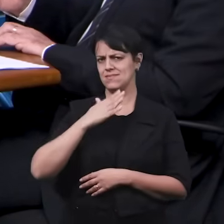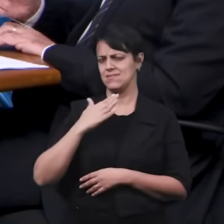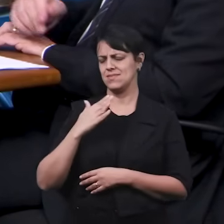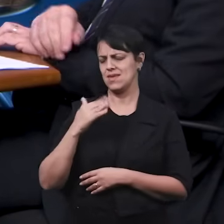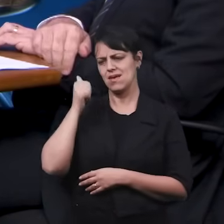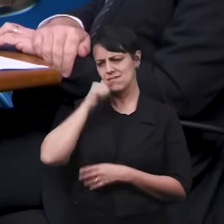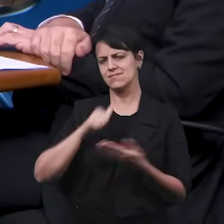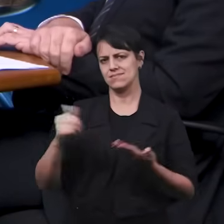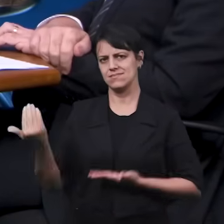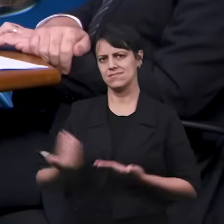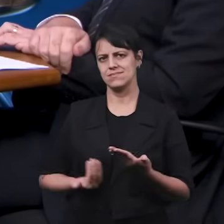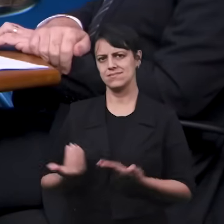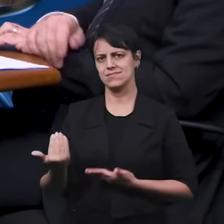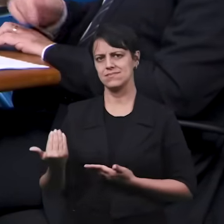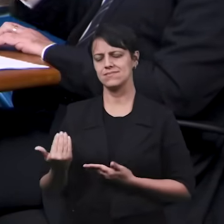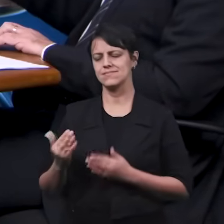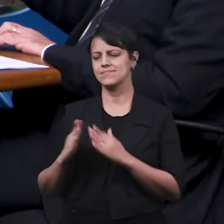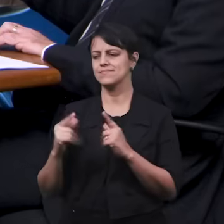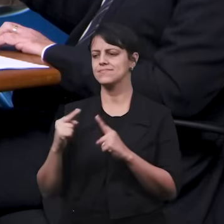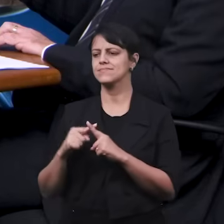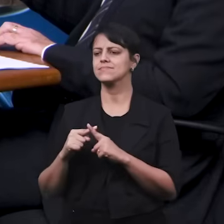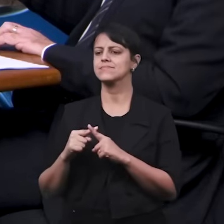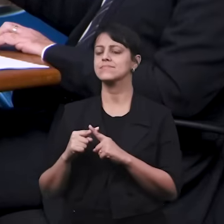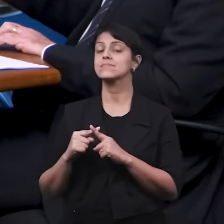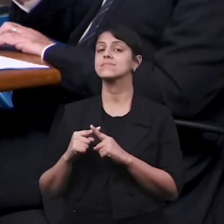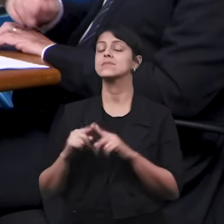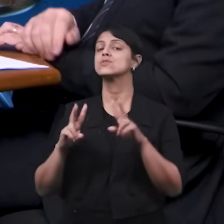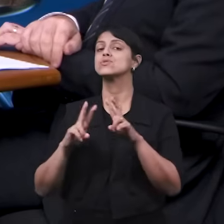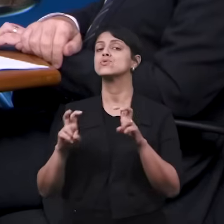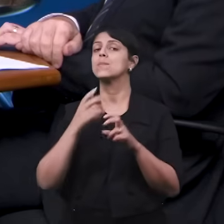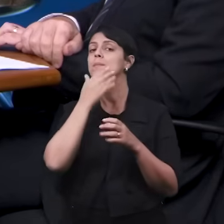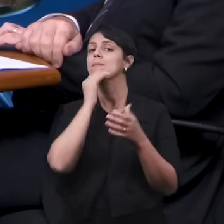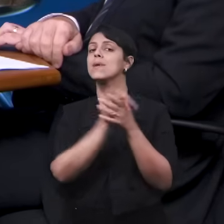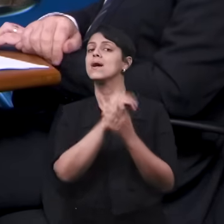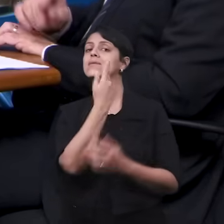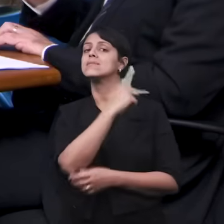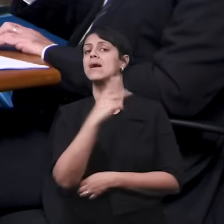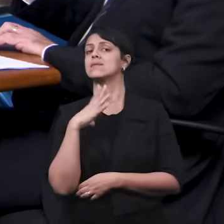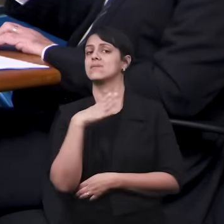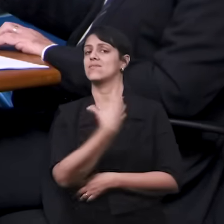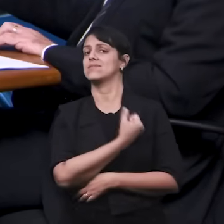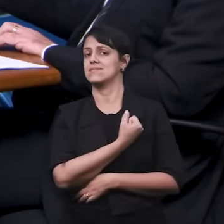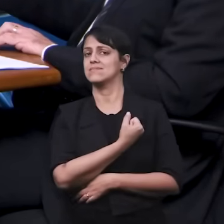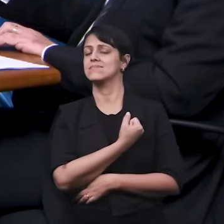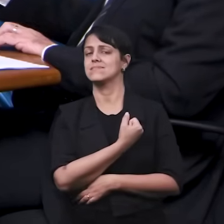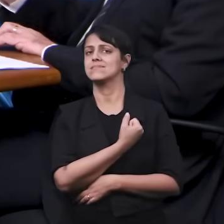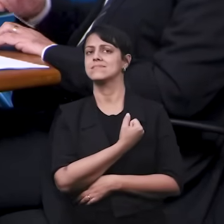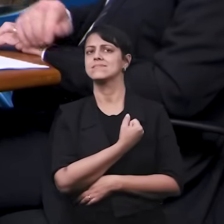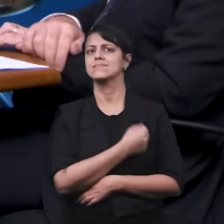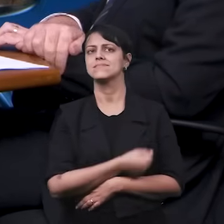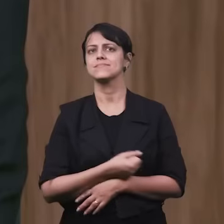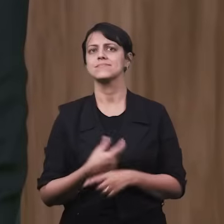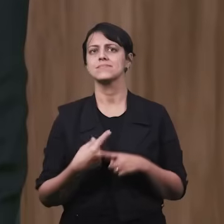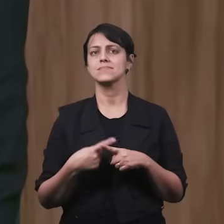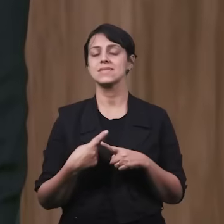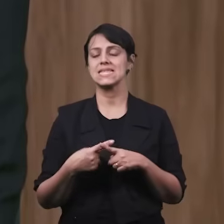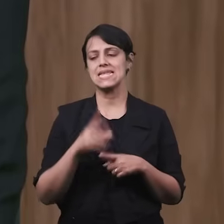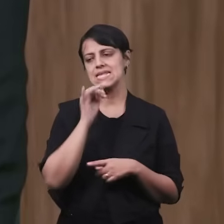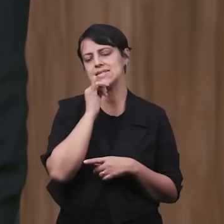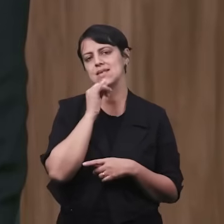uma irmã da igreja com relação à salvação do marido dela. Foi muito interessante, foi alguma coisa muito